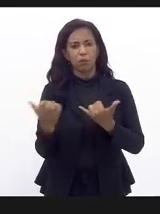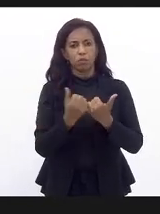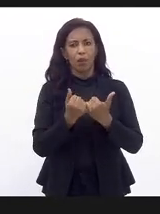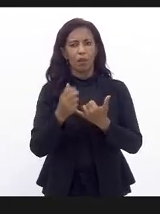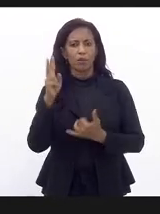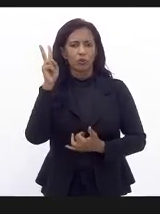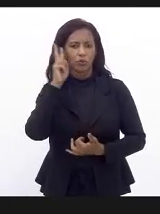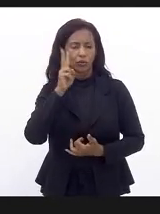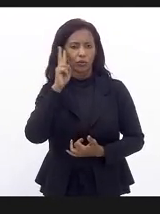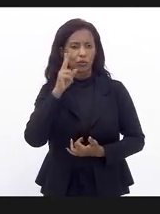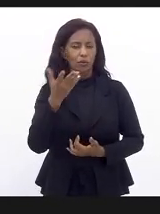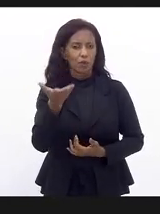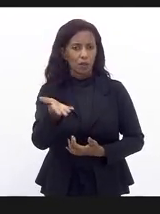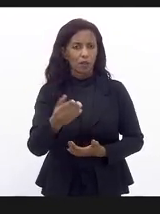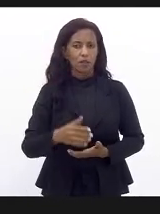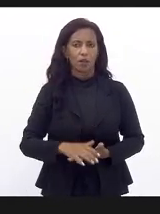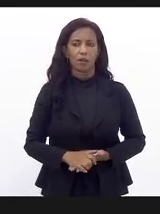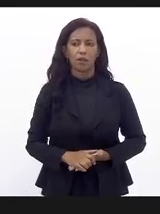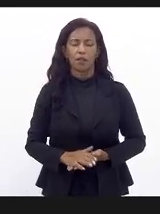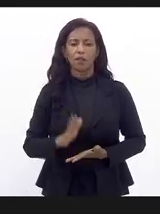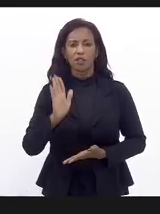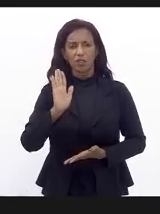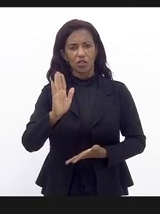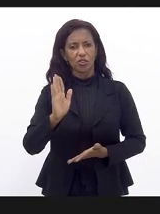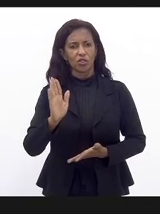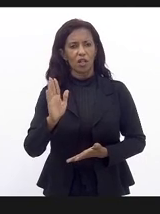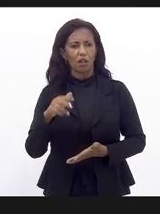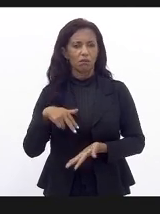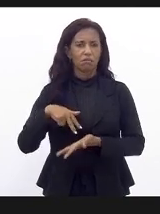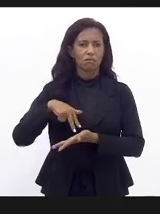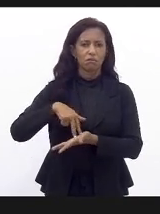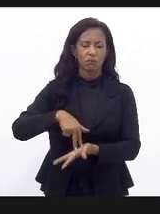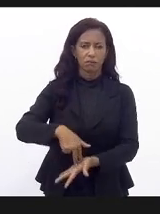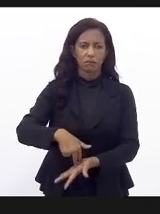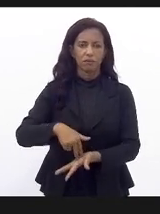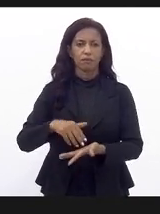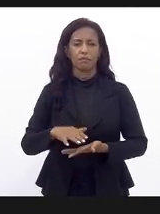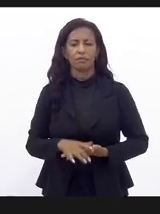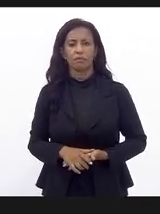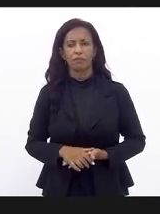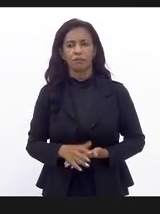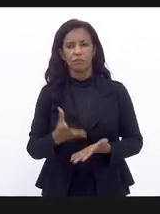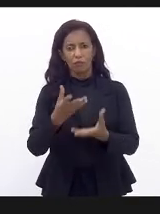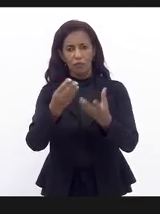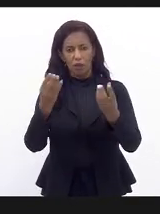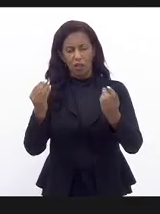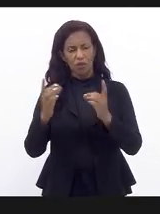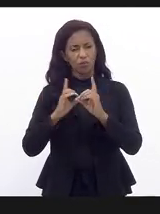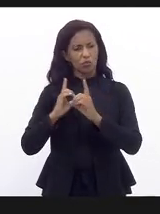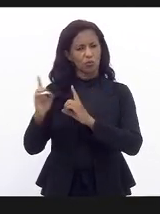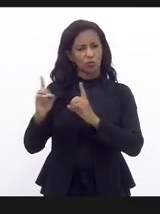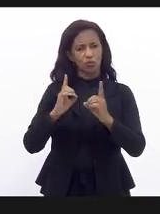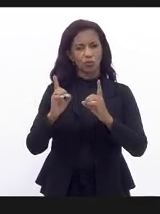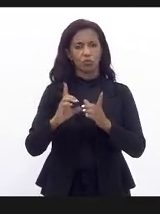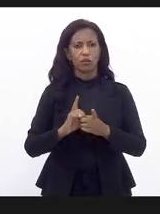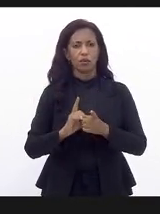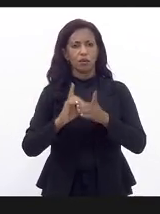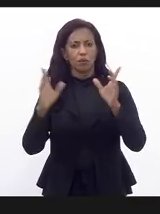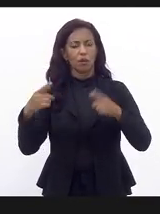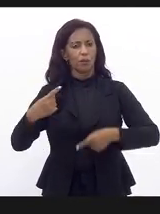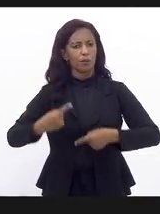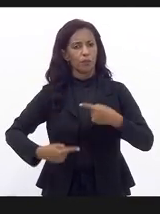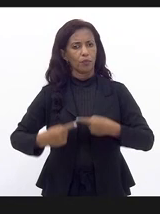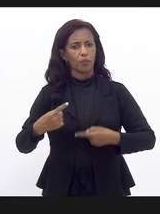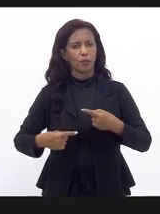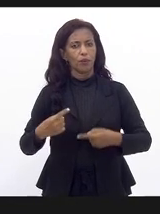é, que já foi palco de muitos debates democráticos e políticos,